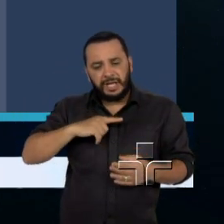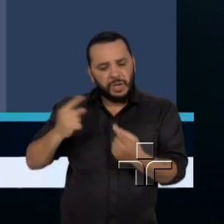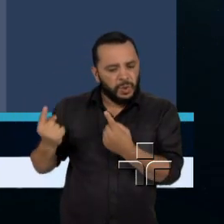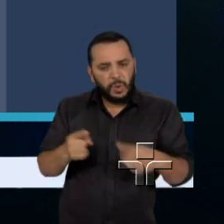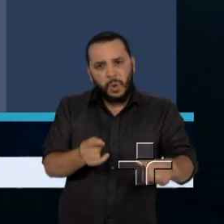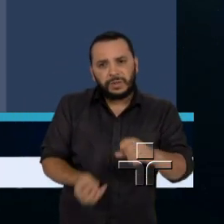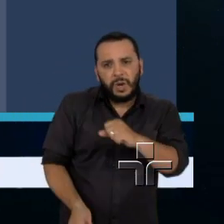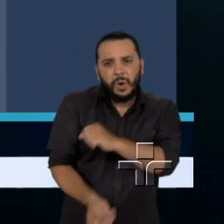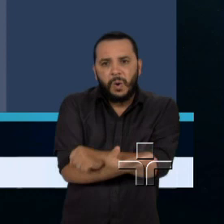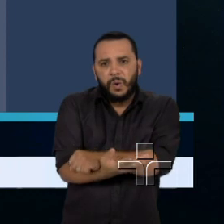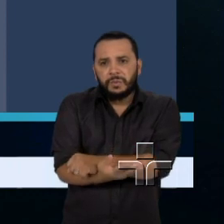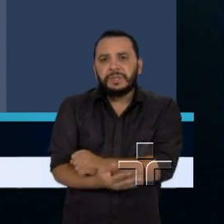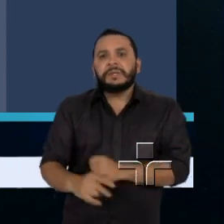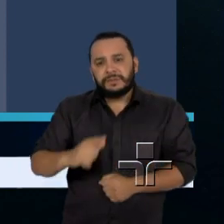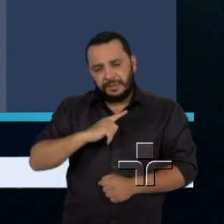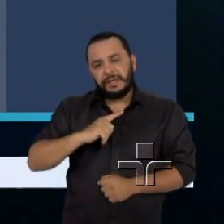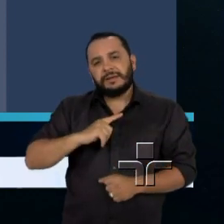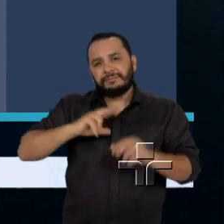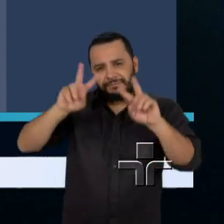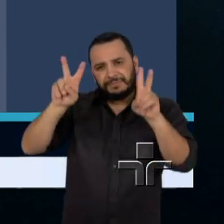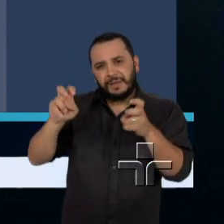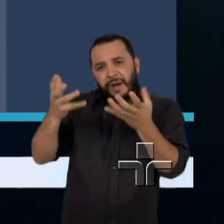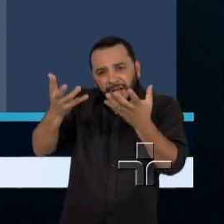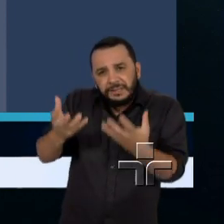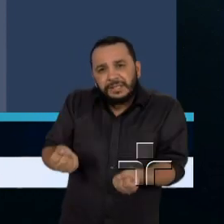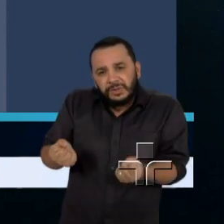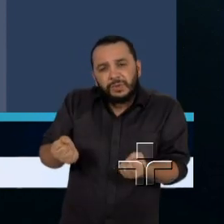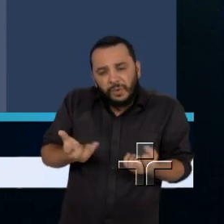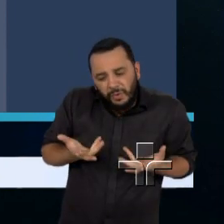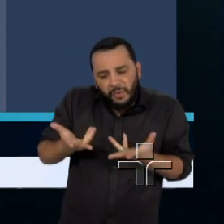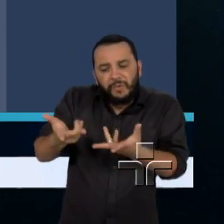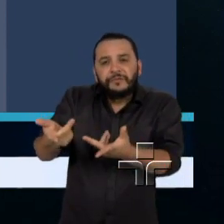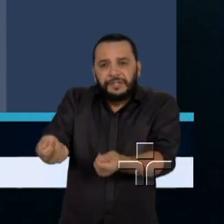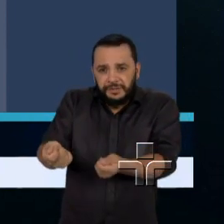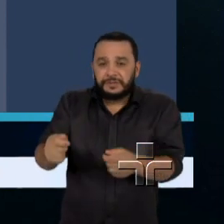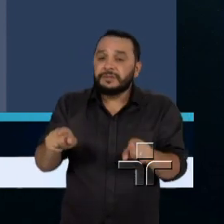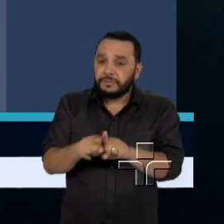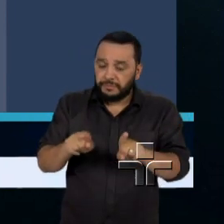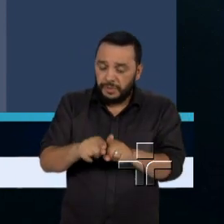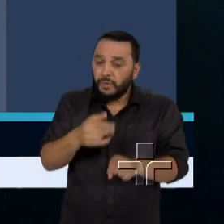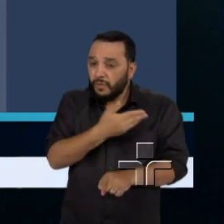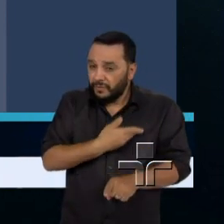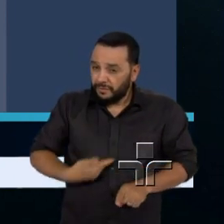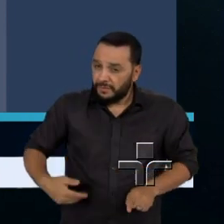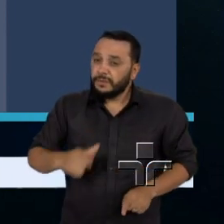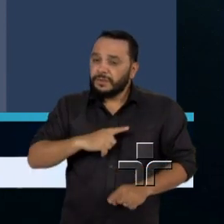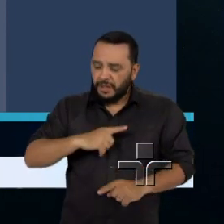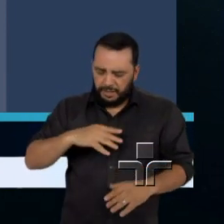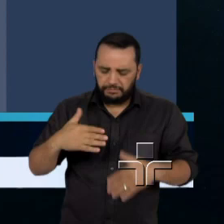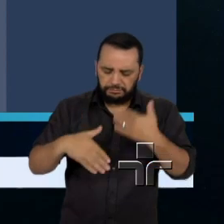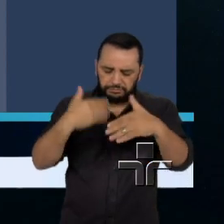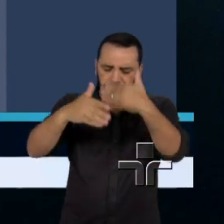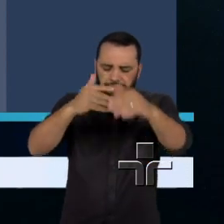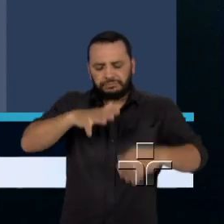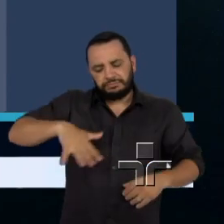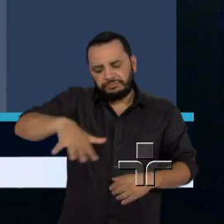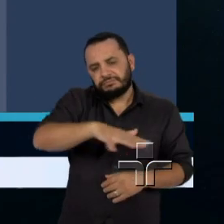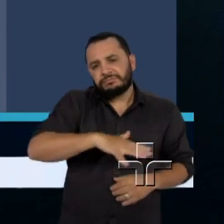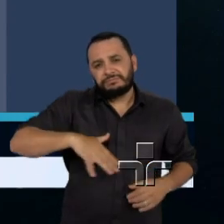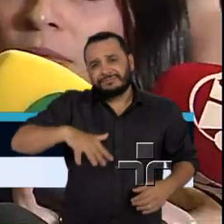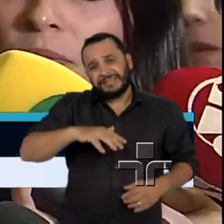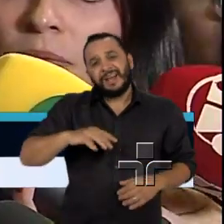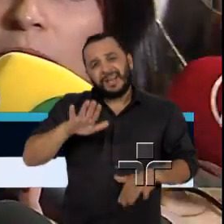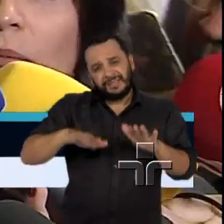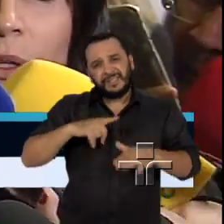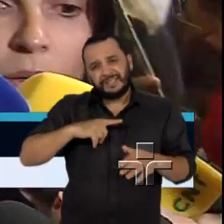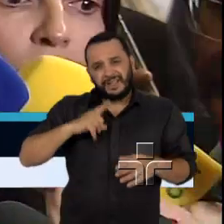temas centrais que levaram o ministro a aceitar o convite, e que o governo tem avançado nessa área, mesmo que haja alguns